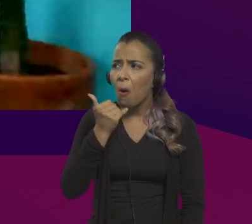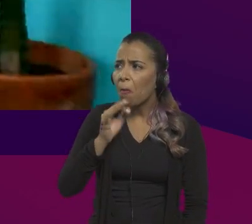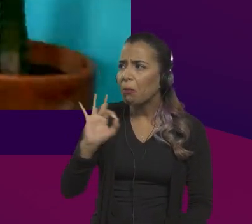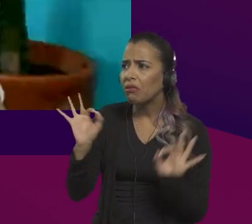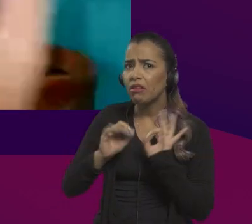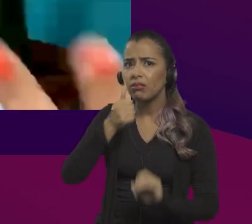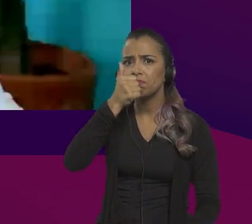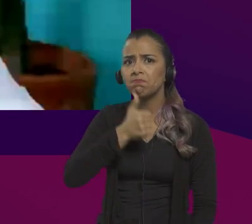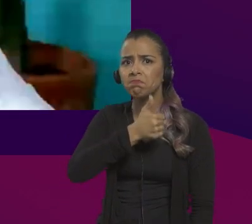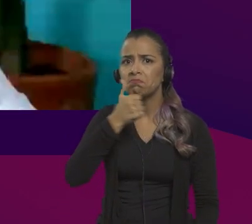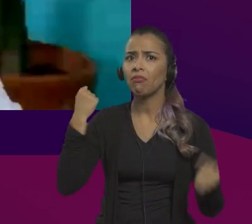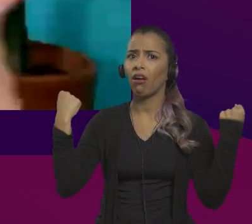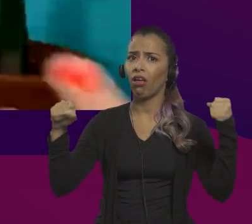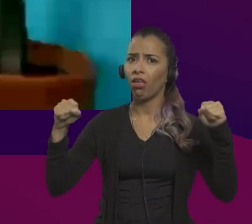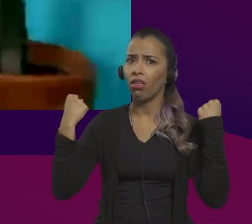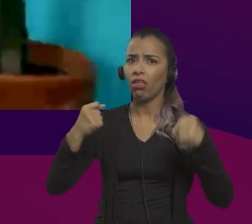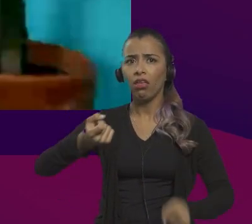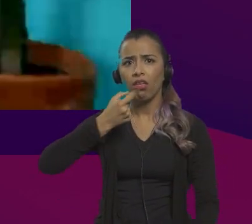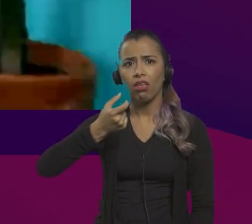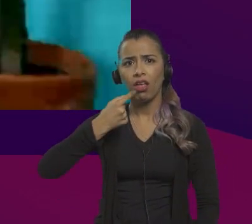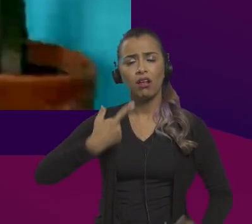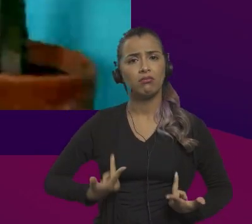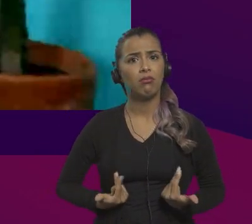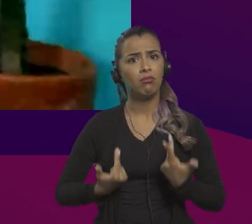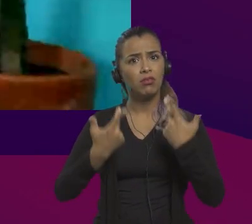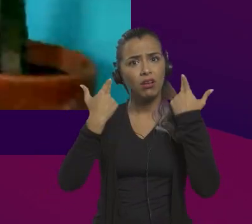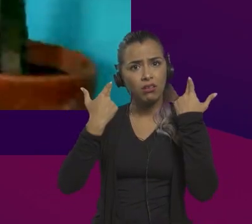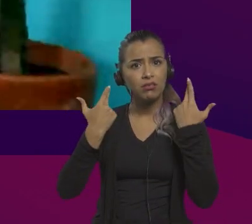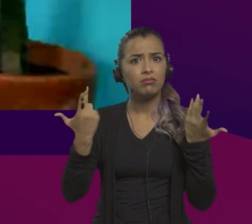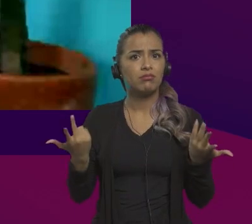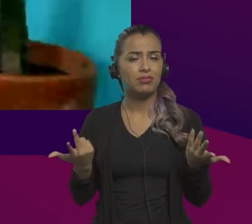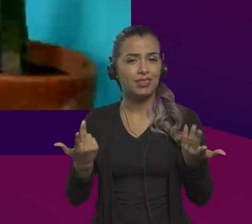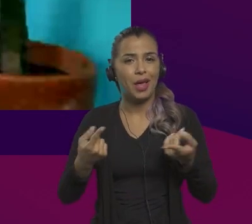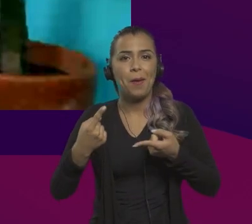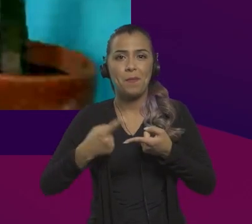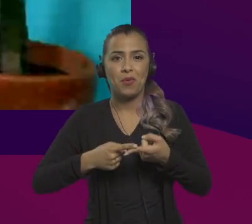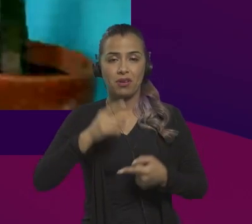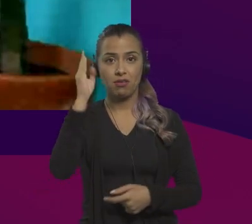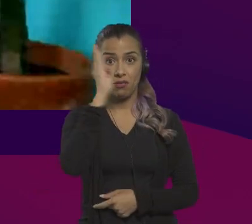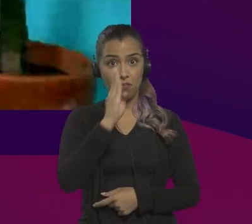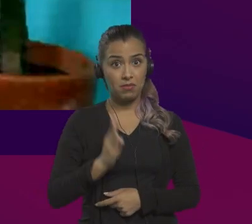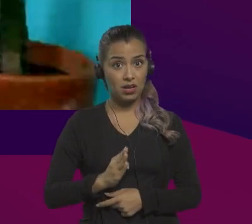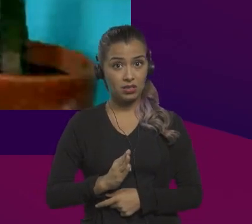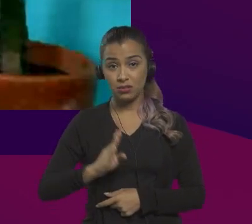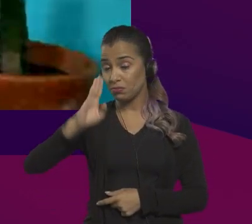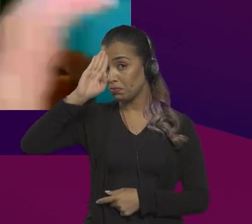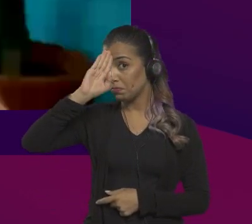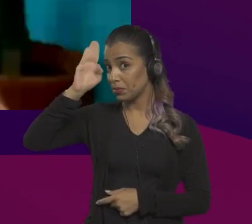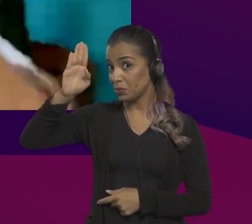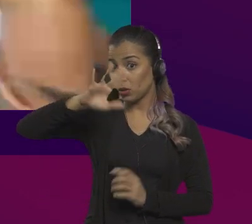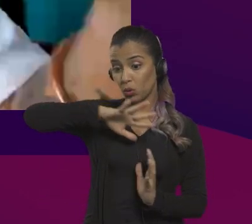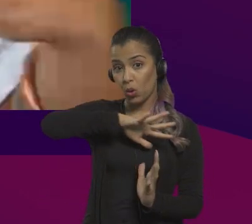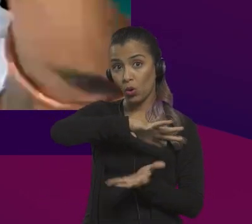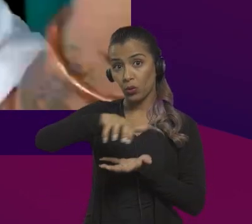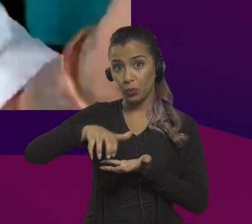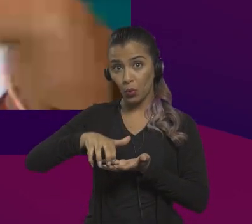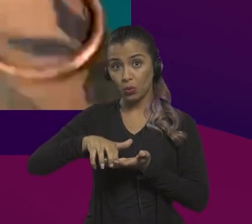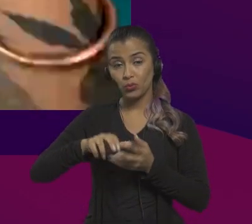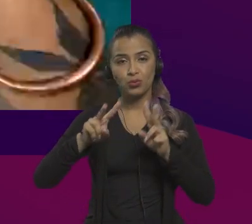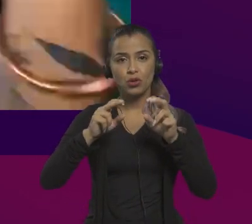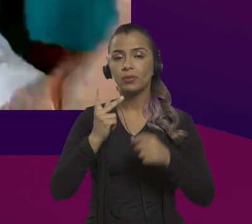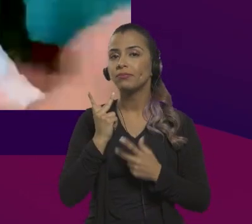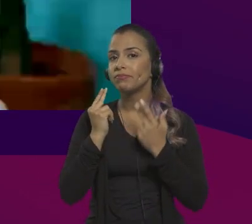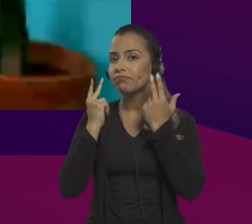de coisas, tomar remédios e fazer cirurgias plásticas? O nosso país é líder no ranking de cirurgias plásticas no mundo. Como é que pode eu fazer